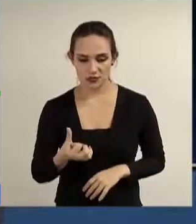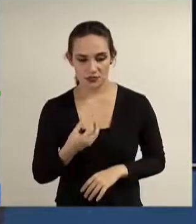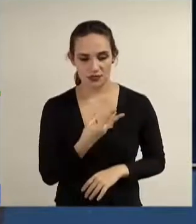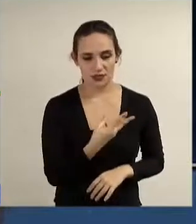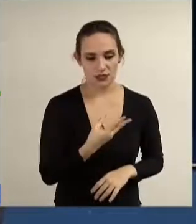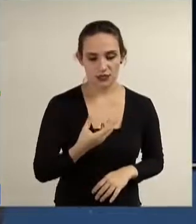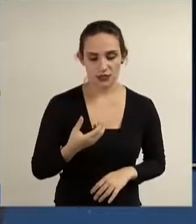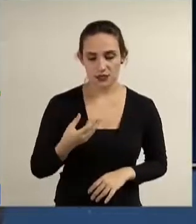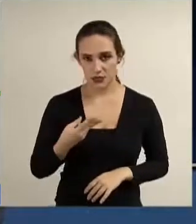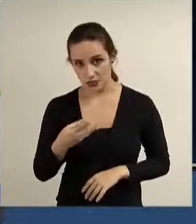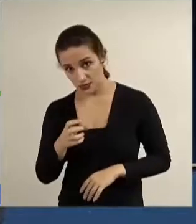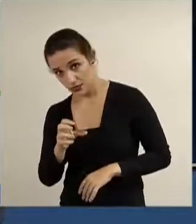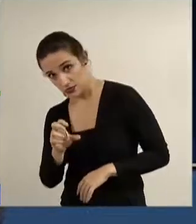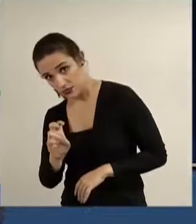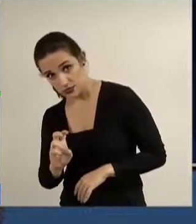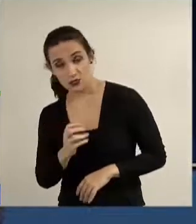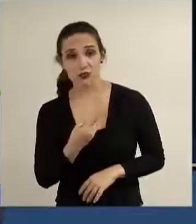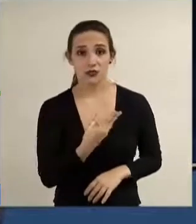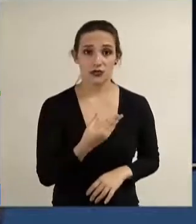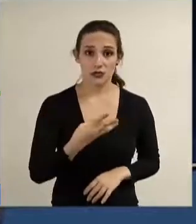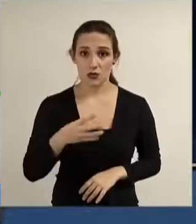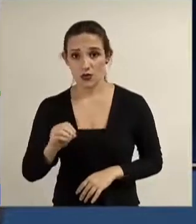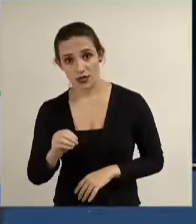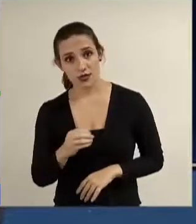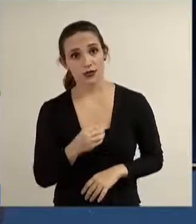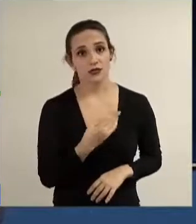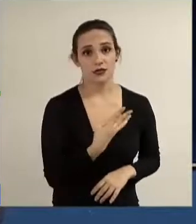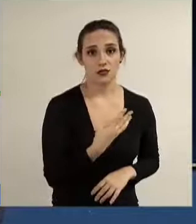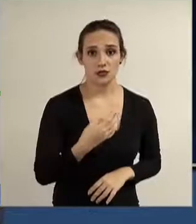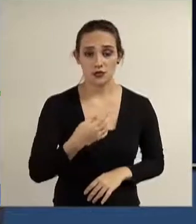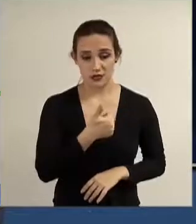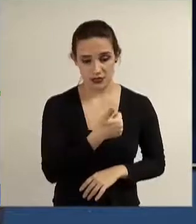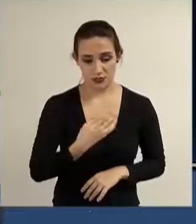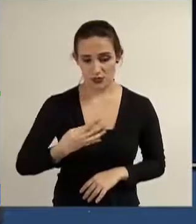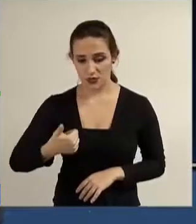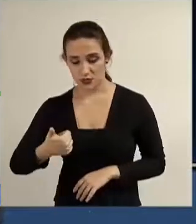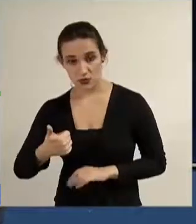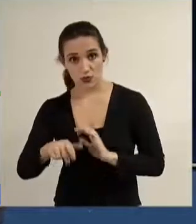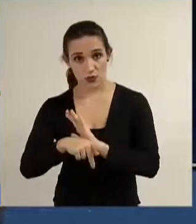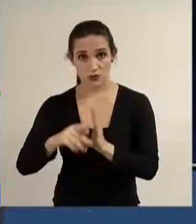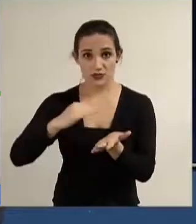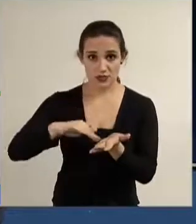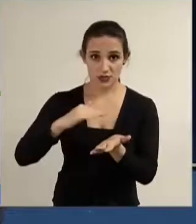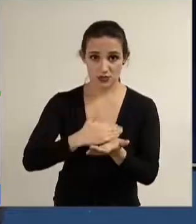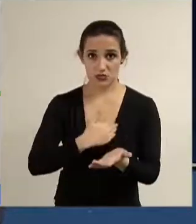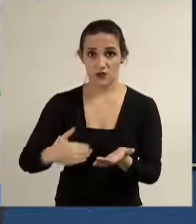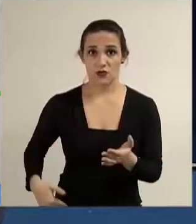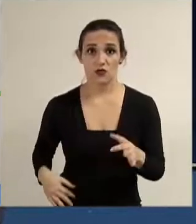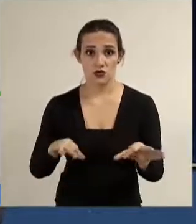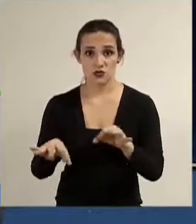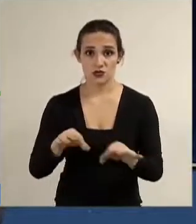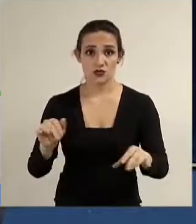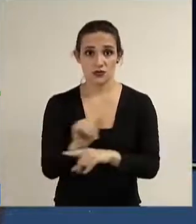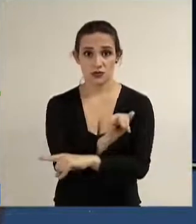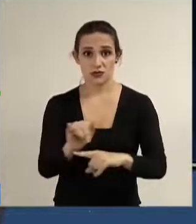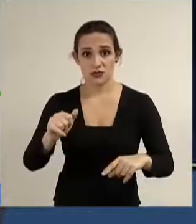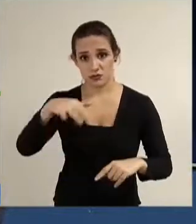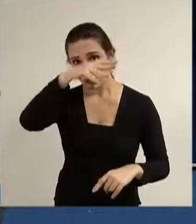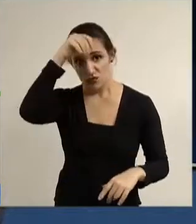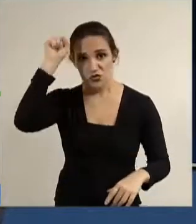136, 138, 140, 141 da Secretaria de Governo e Gestão Estratégica do Estado de Mato Grosso do